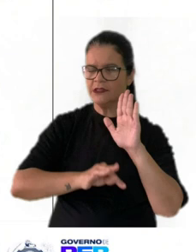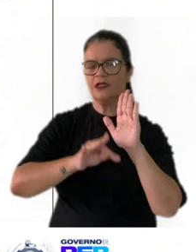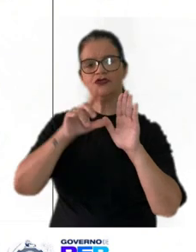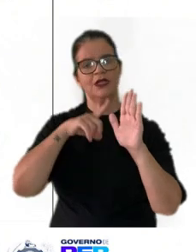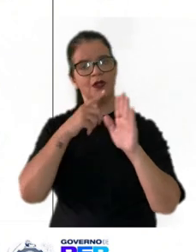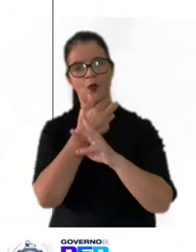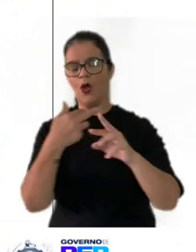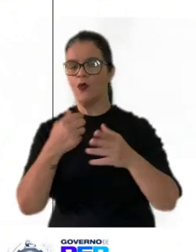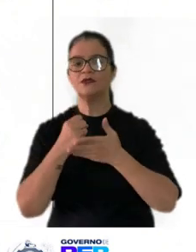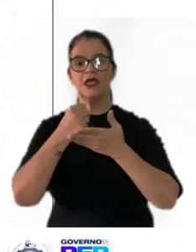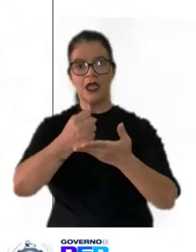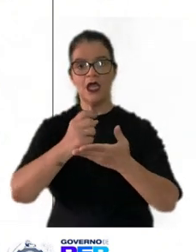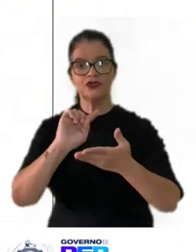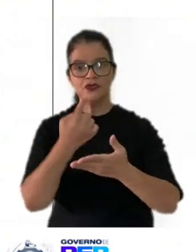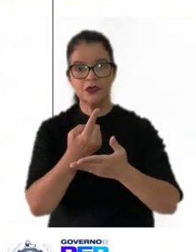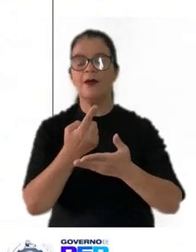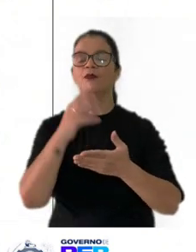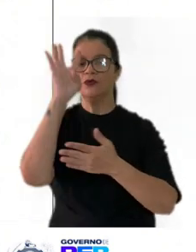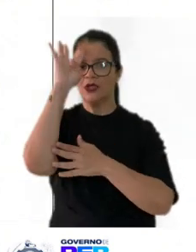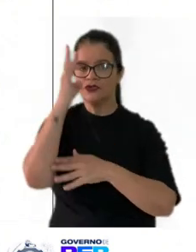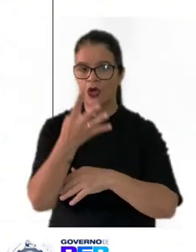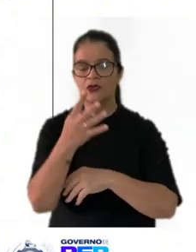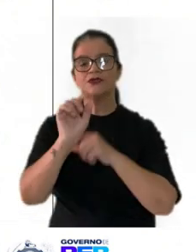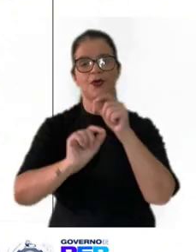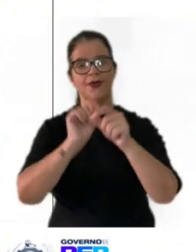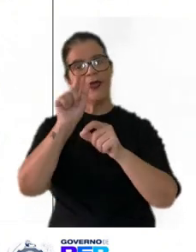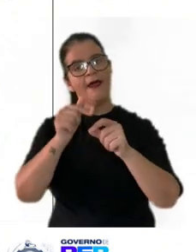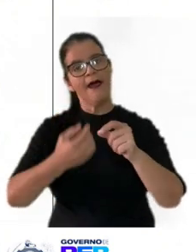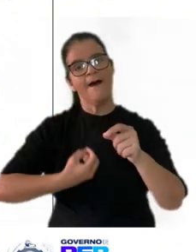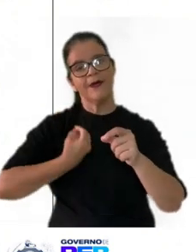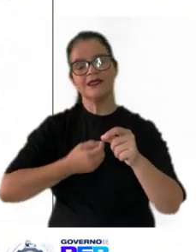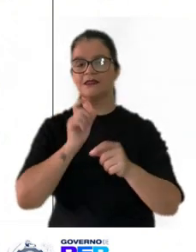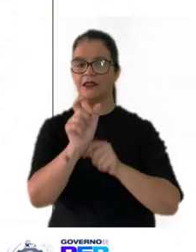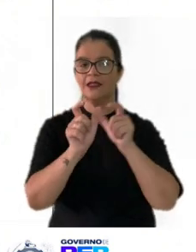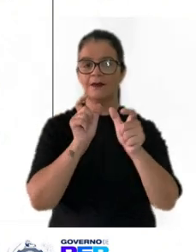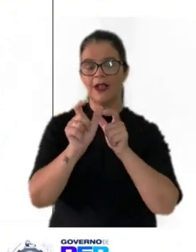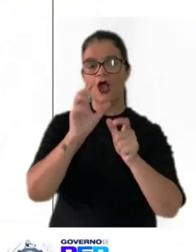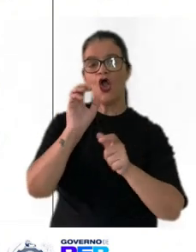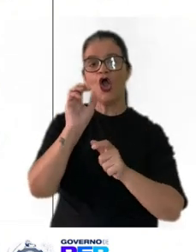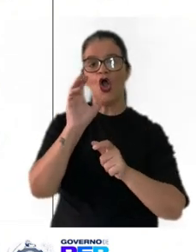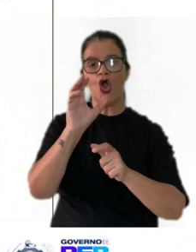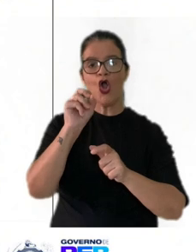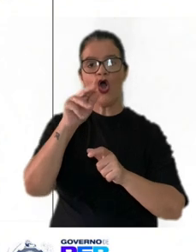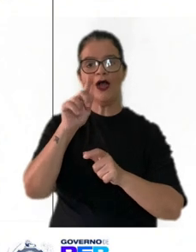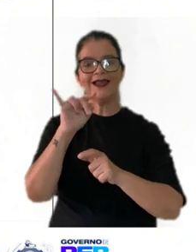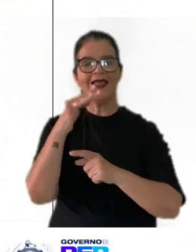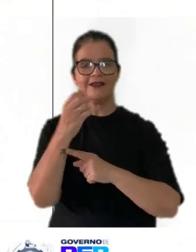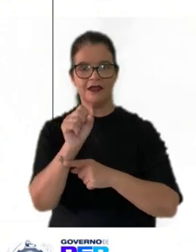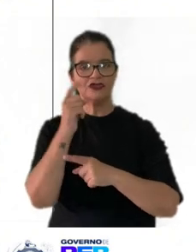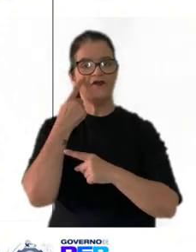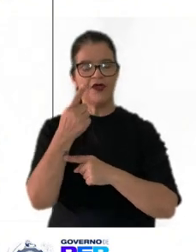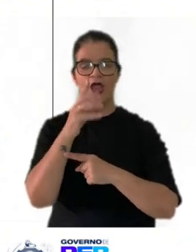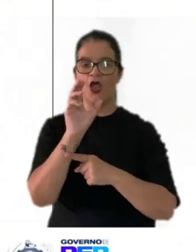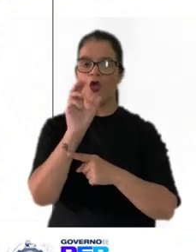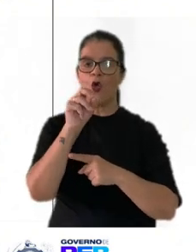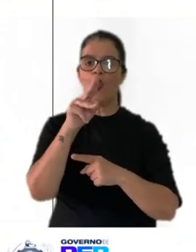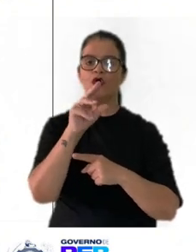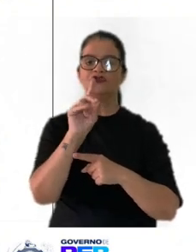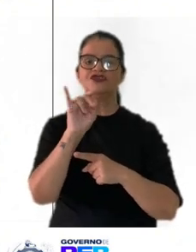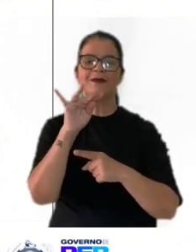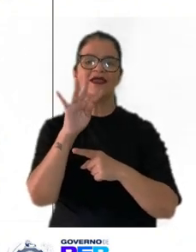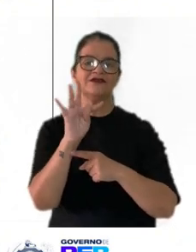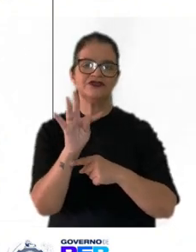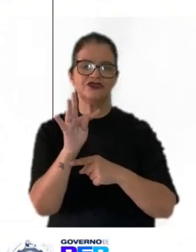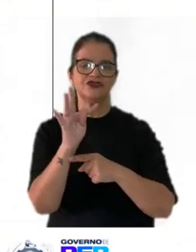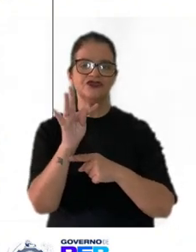nos ajuda muito na resolução que é a presença de palavras cognatas olha só aqui Condiments o que é Condiments?